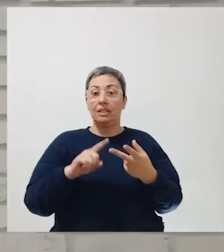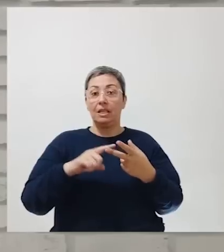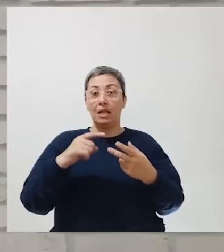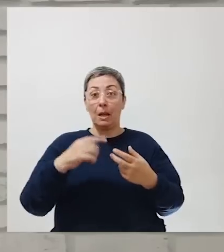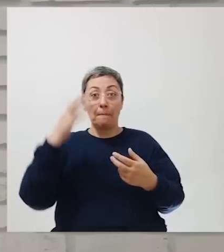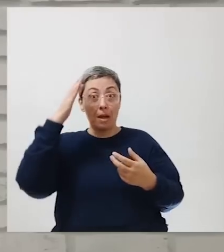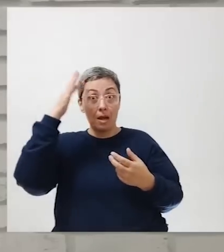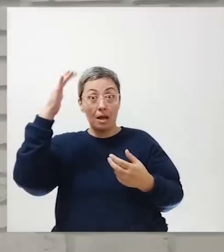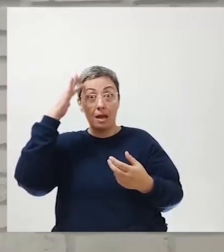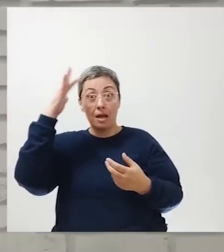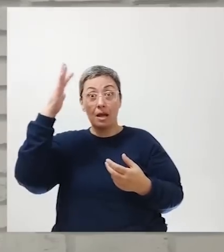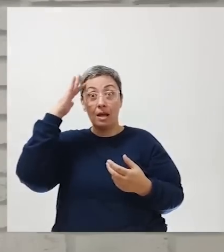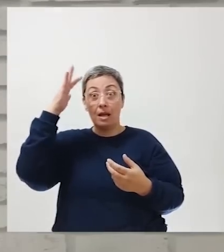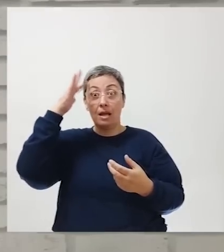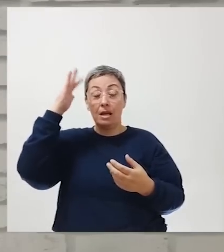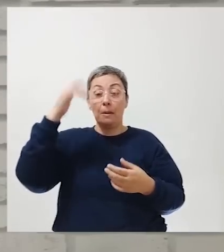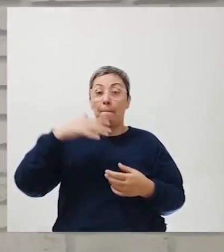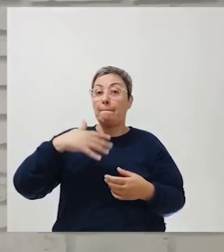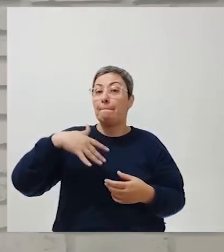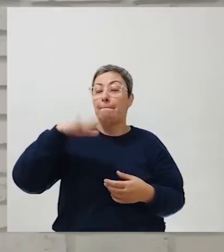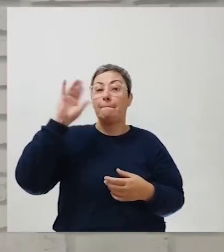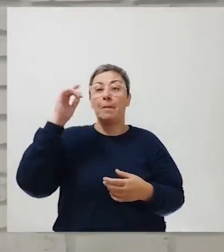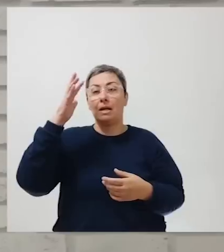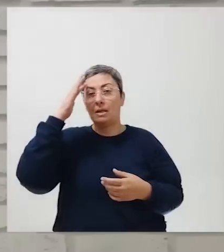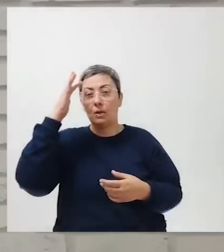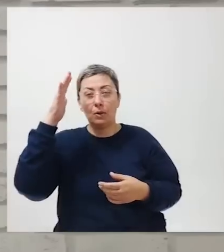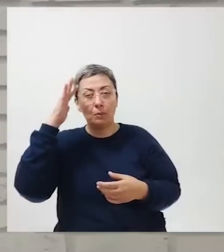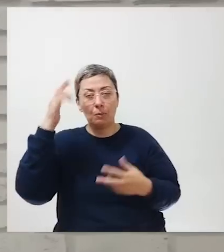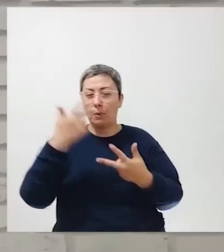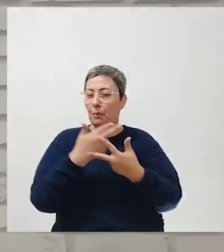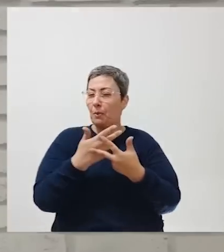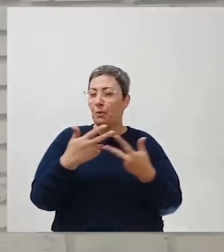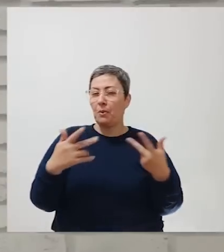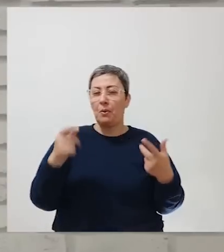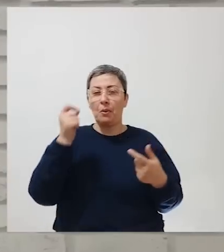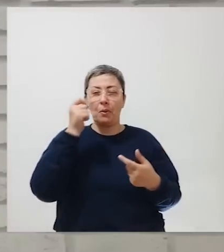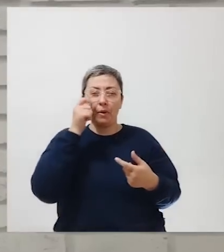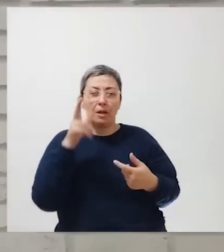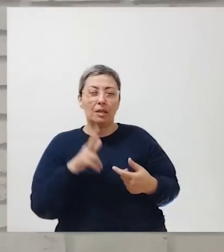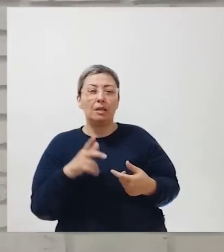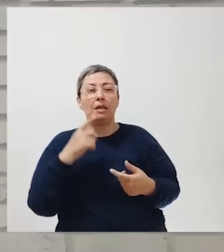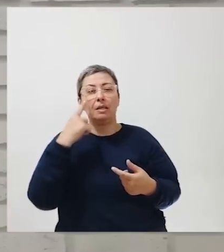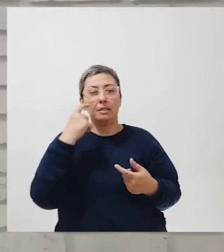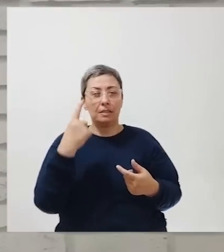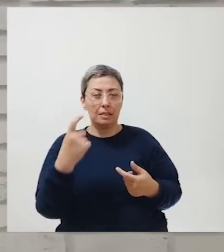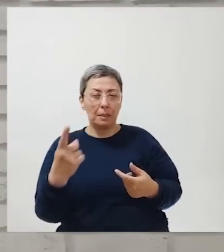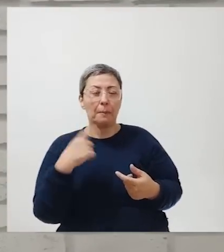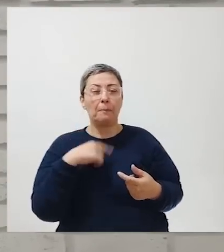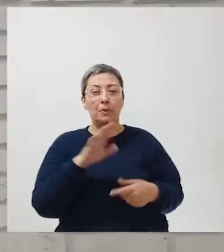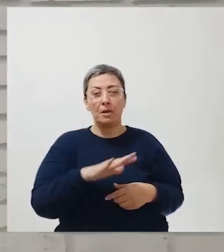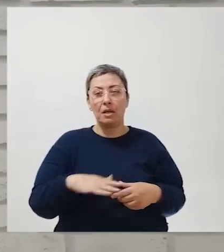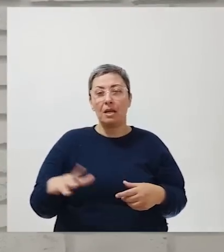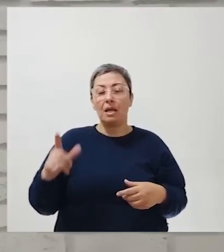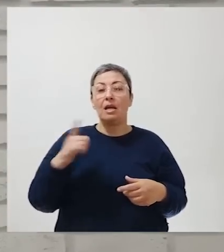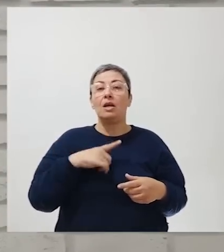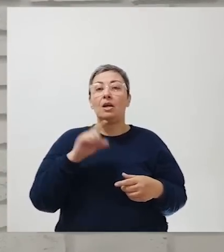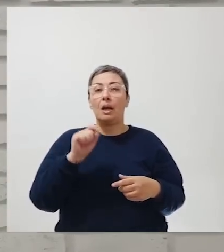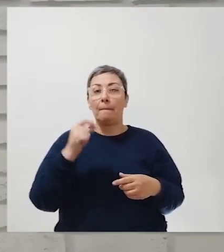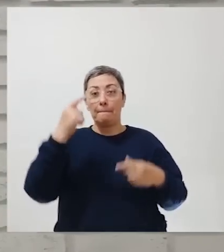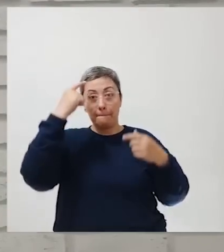muita imaginação e muito mais coisas interessantes, porque as crianças são